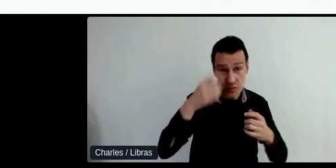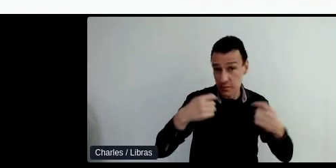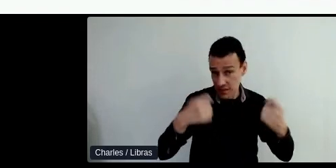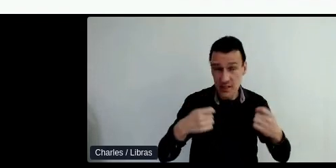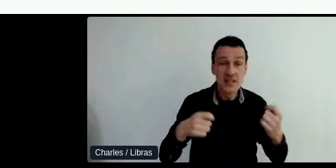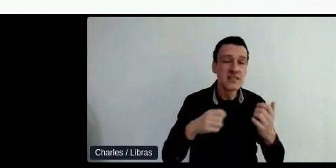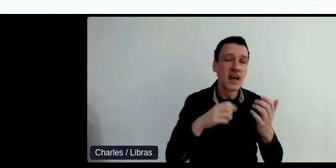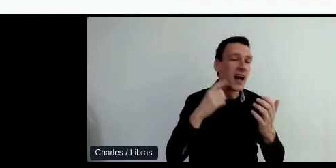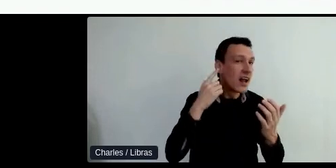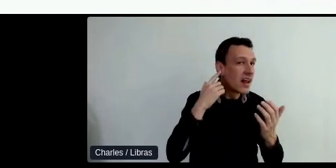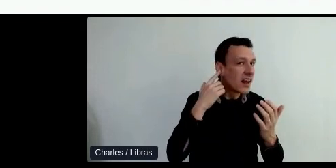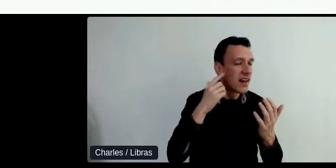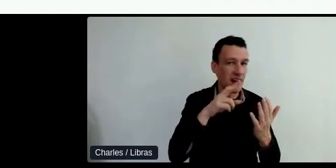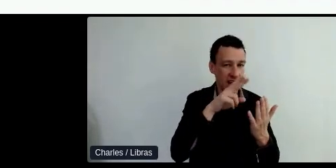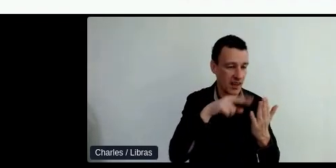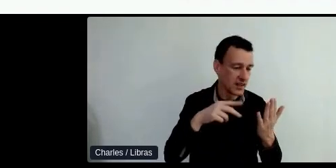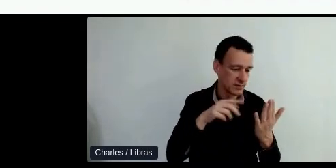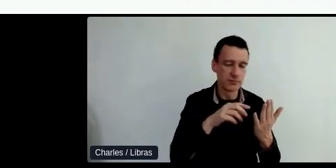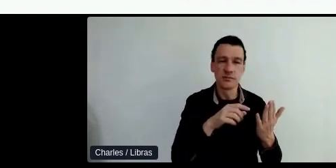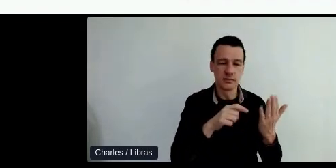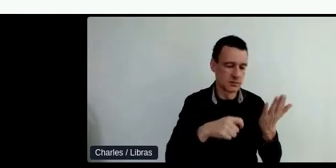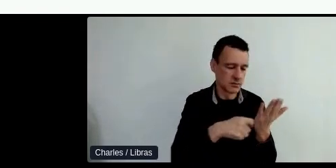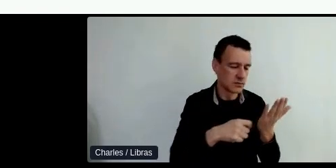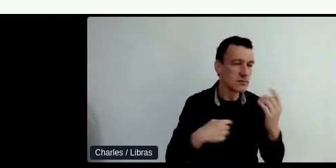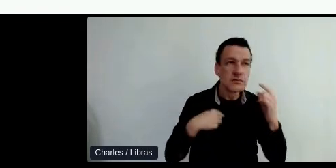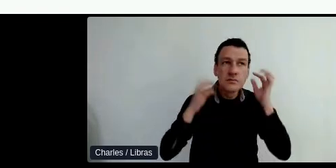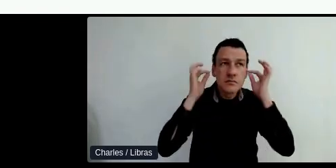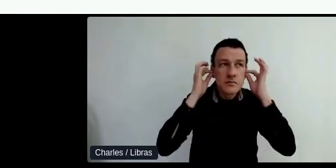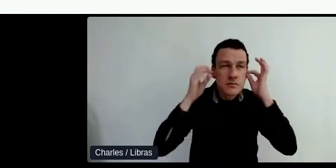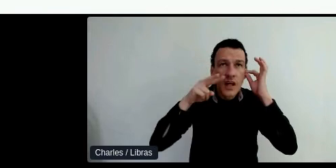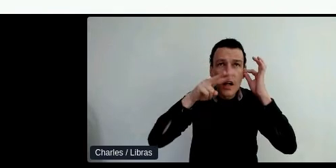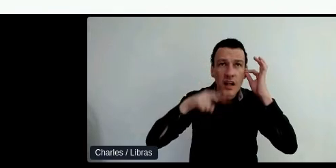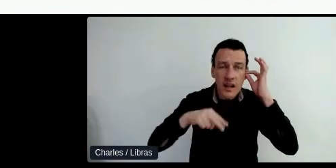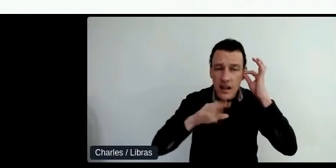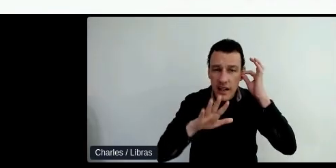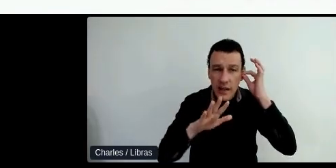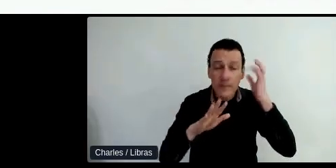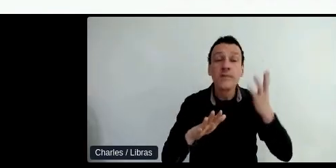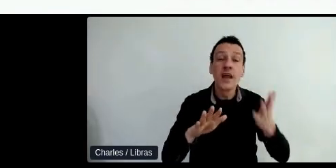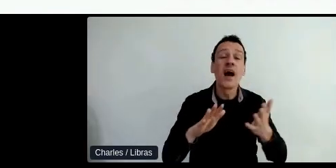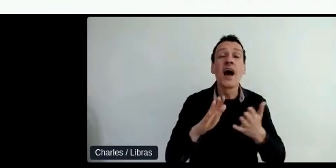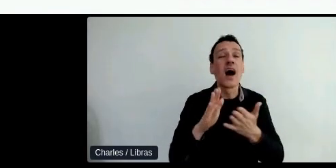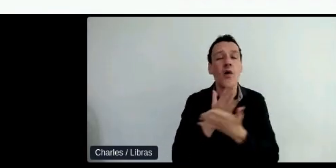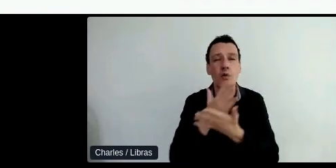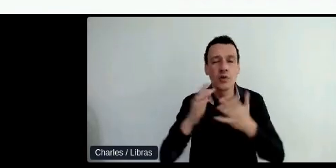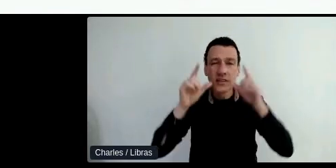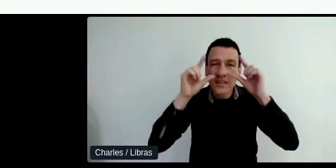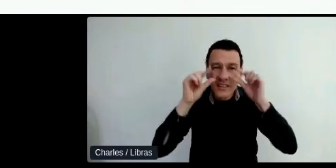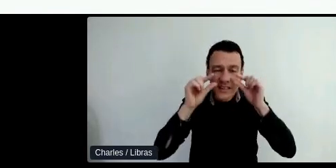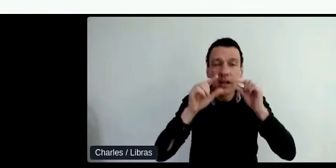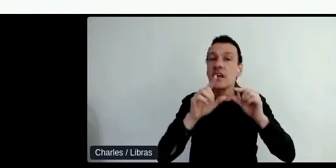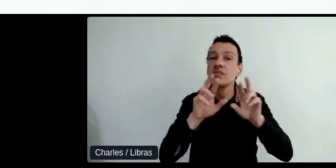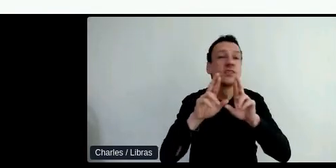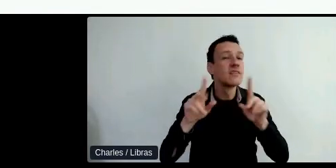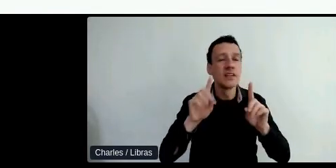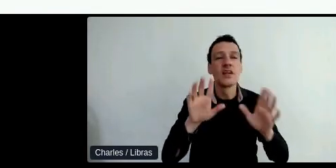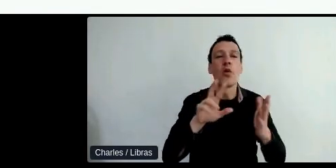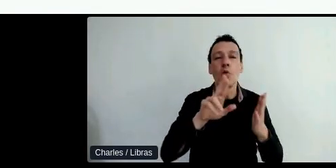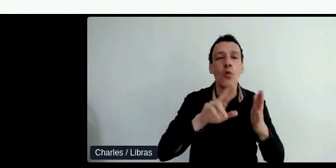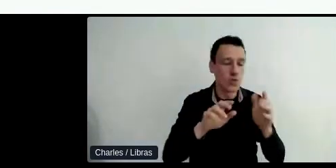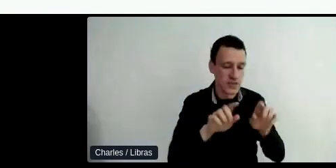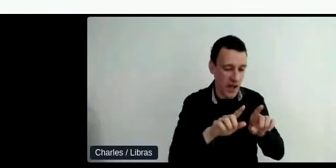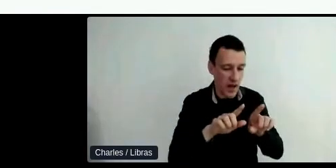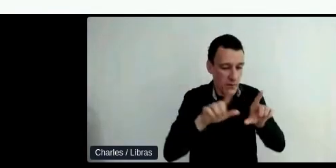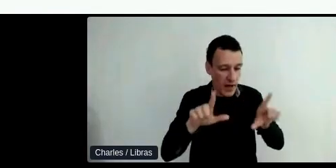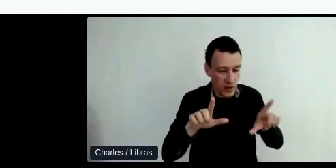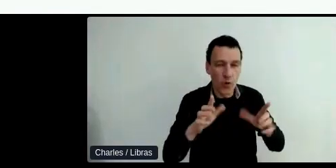das vezes utilizam também o leitor de telas, mas usa também ampliadores, lupas, uma tela maior,